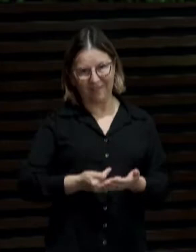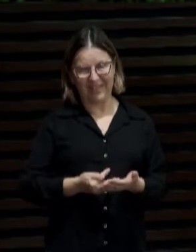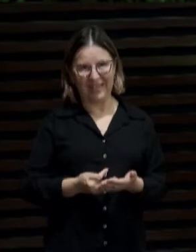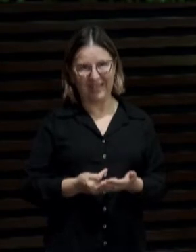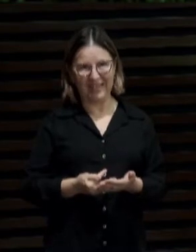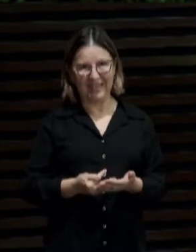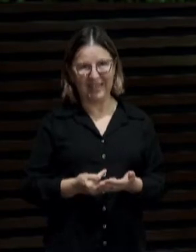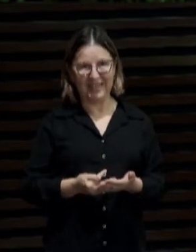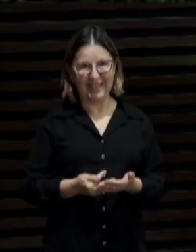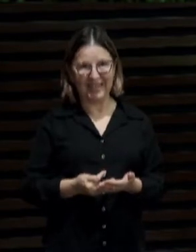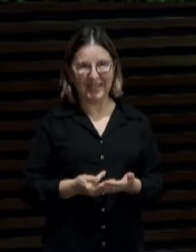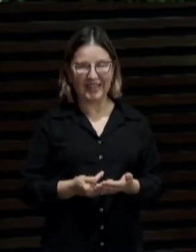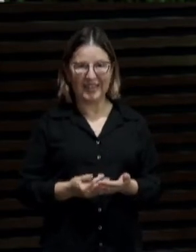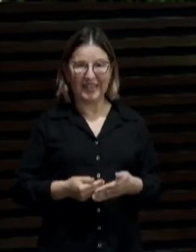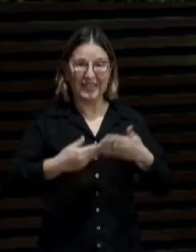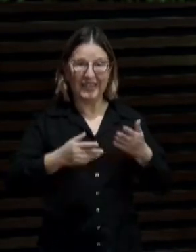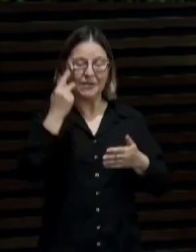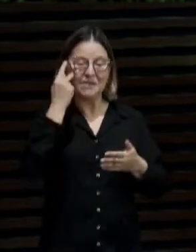imputada para a justiça.